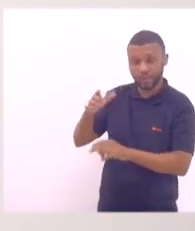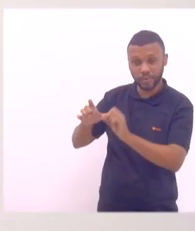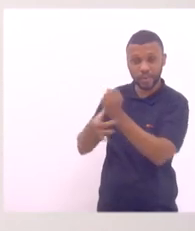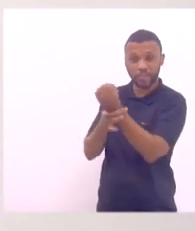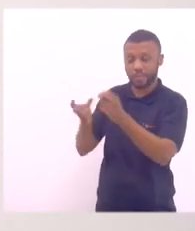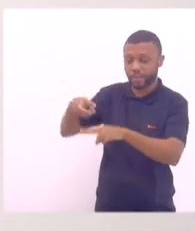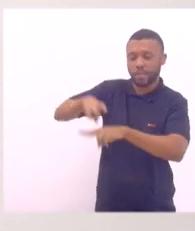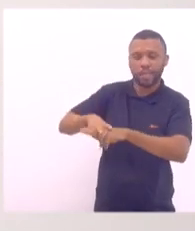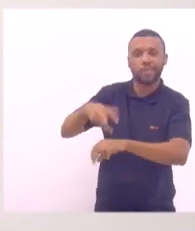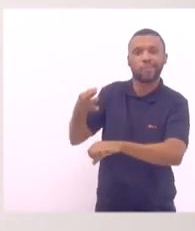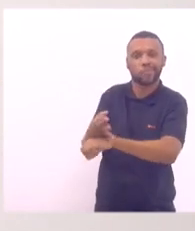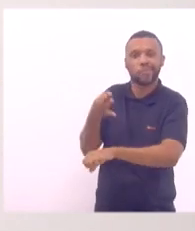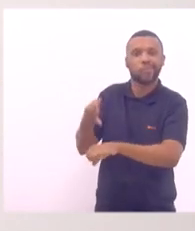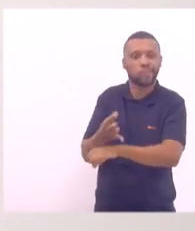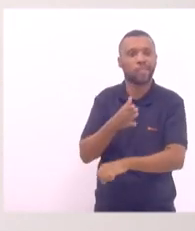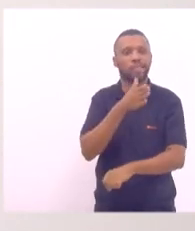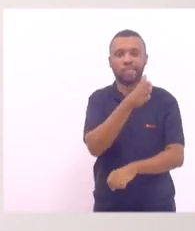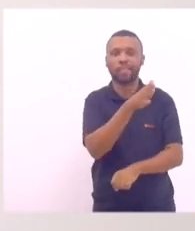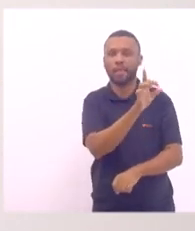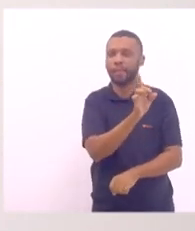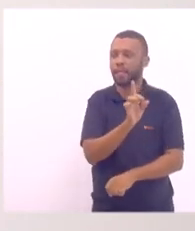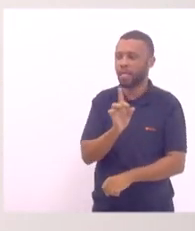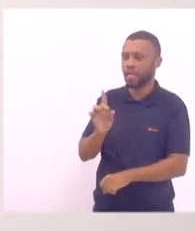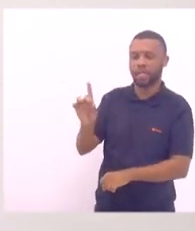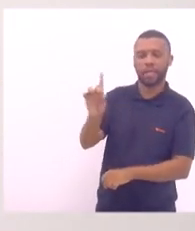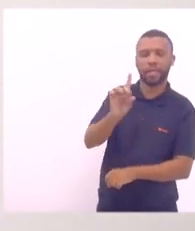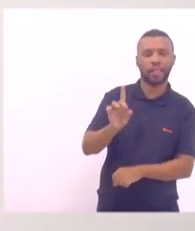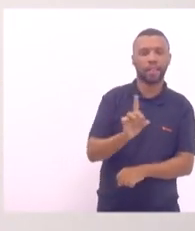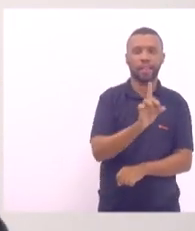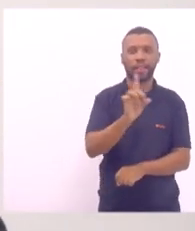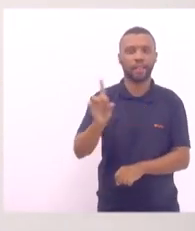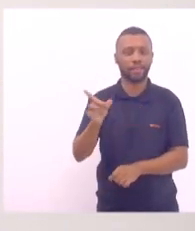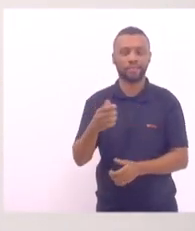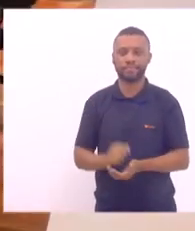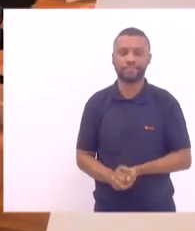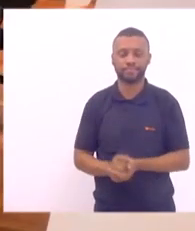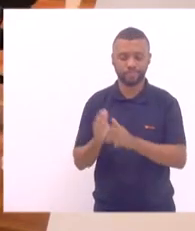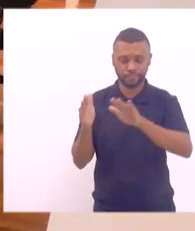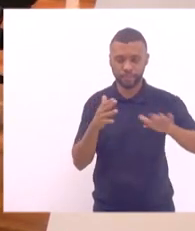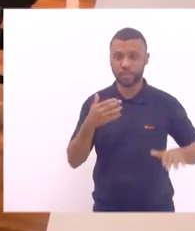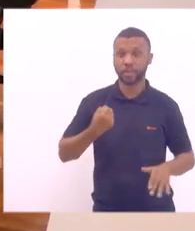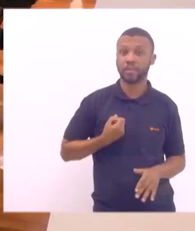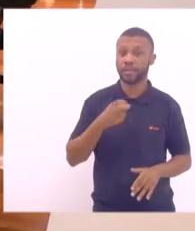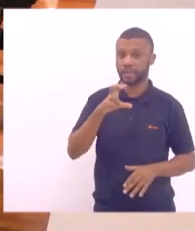que está conseguindo tudo. Ele vem aqui, conseguindo tudo. 5083, Bacelar.